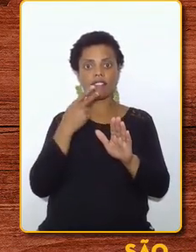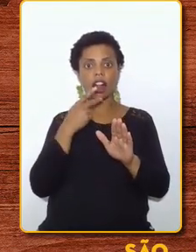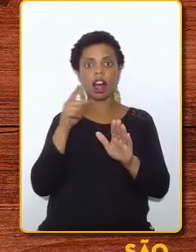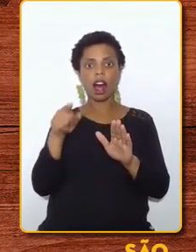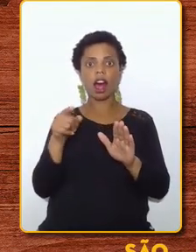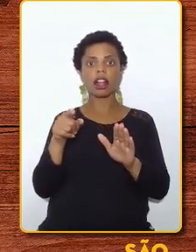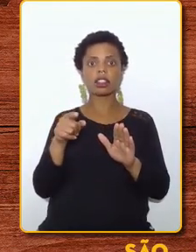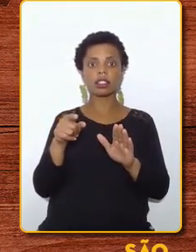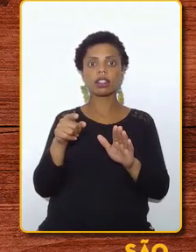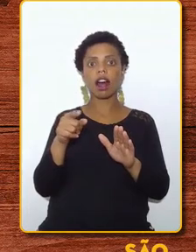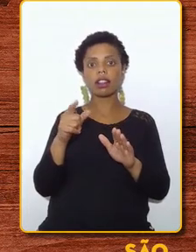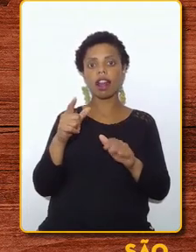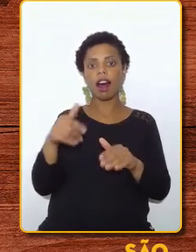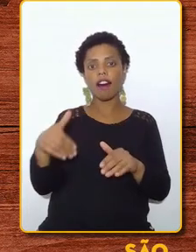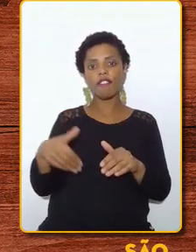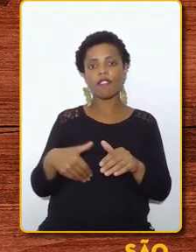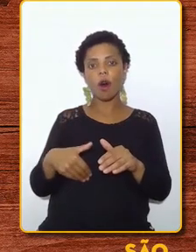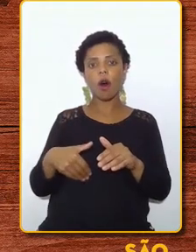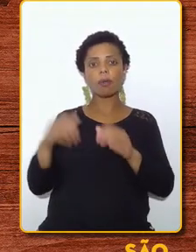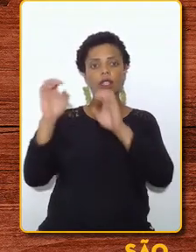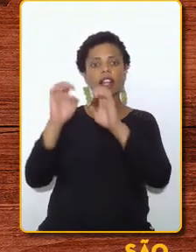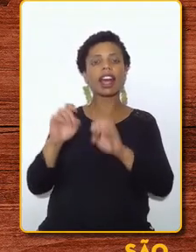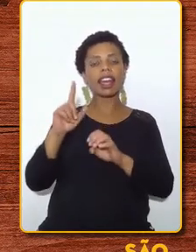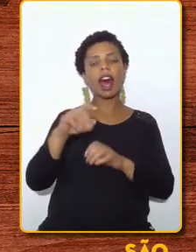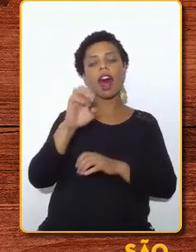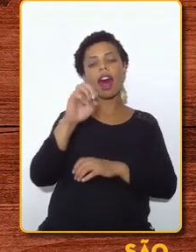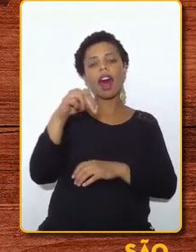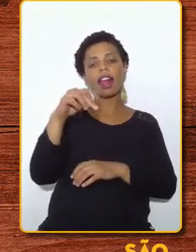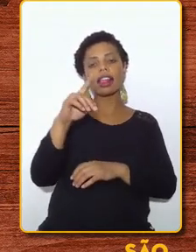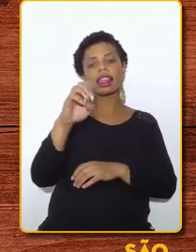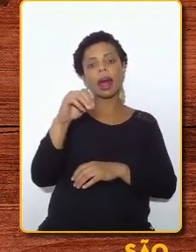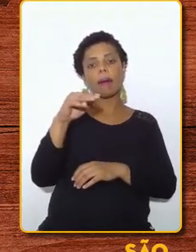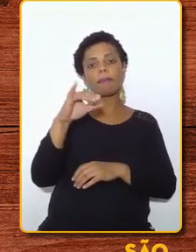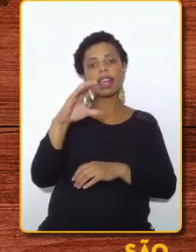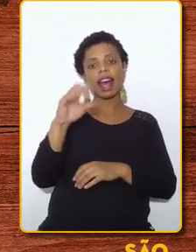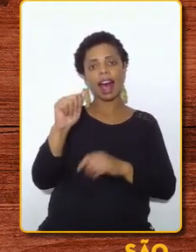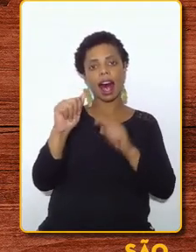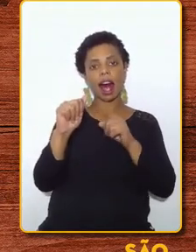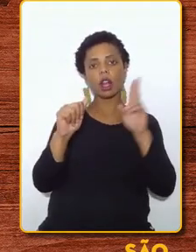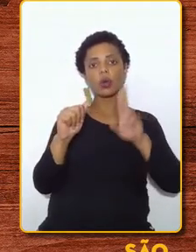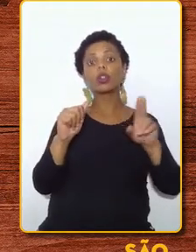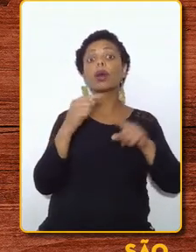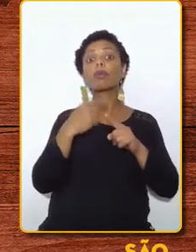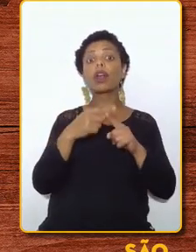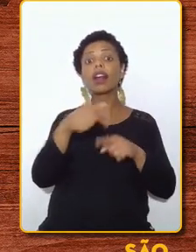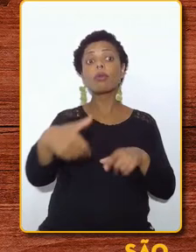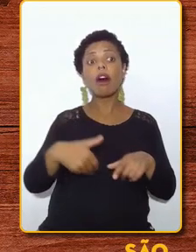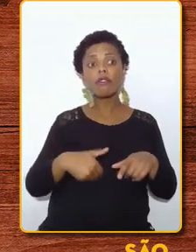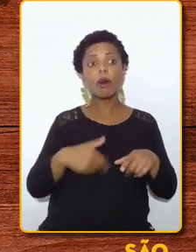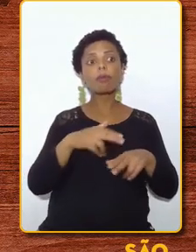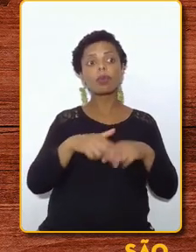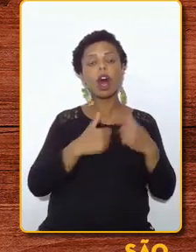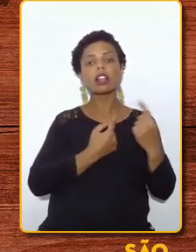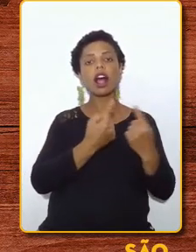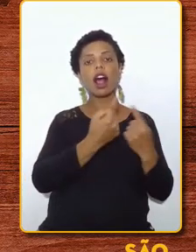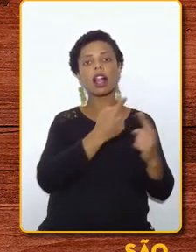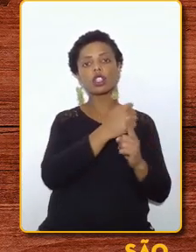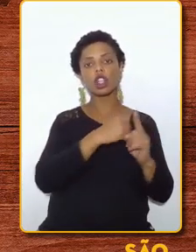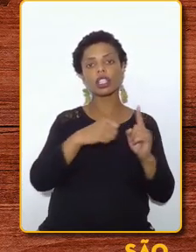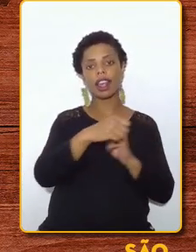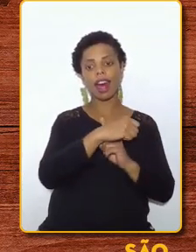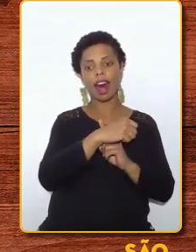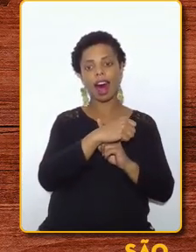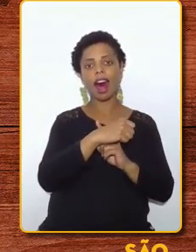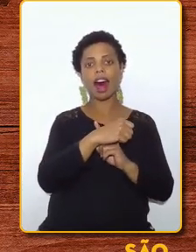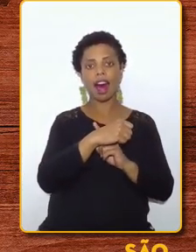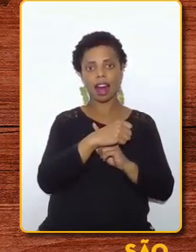estrutural, ou que o Josué chama de fome endêmica, que é uma fome causada pelas relações sociais e que produzem essa parcela da